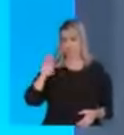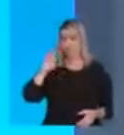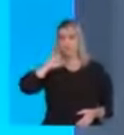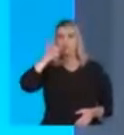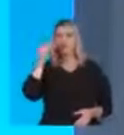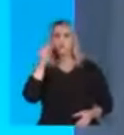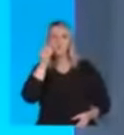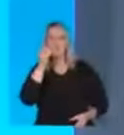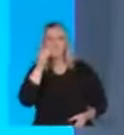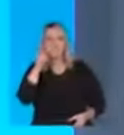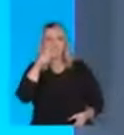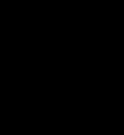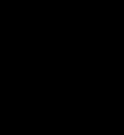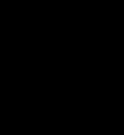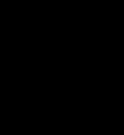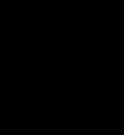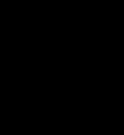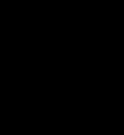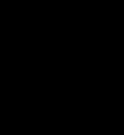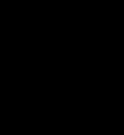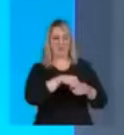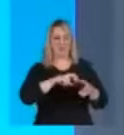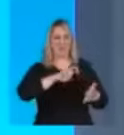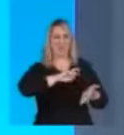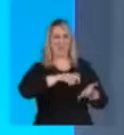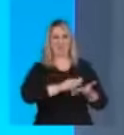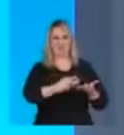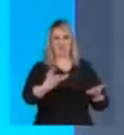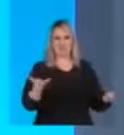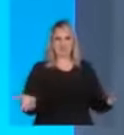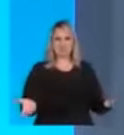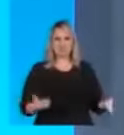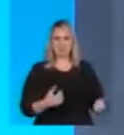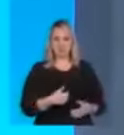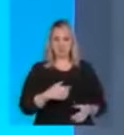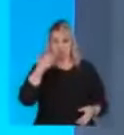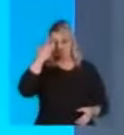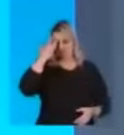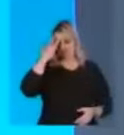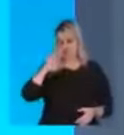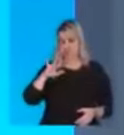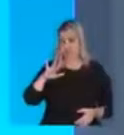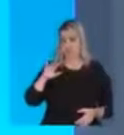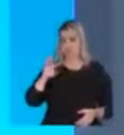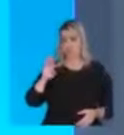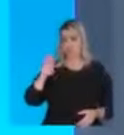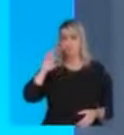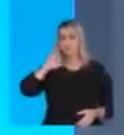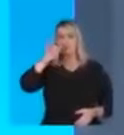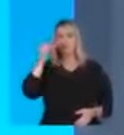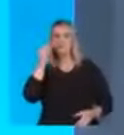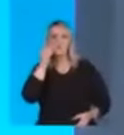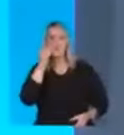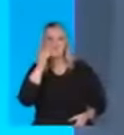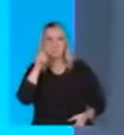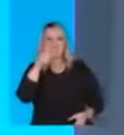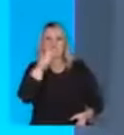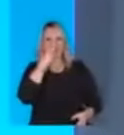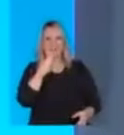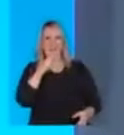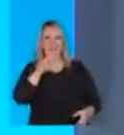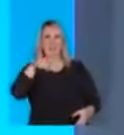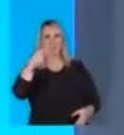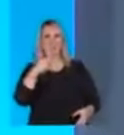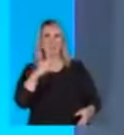Judas que beijou no rosto e depois at pachman aliás eu não sei se senhor foi Pôncio Pilatos ou Judas que beijou no rosto e depois